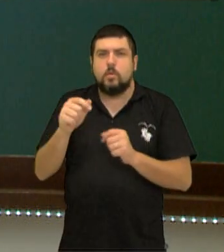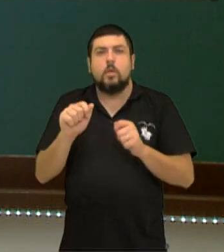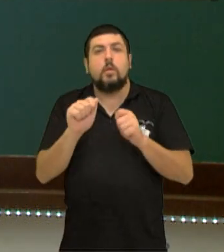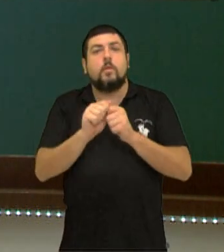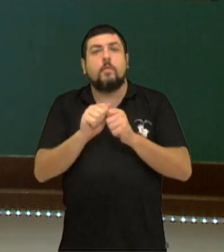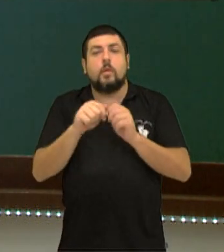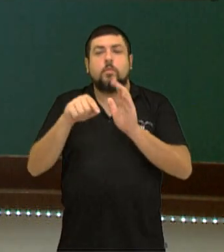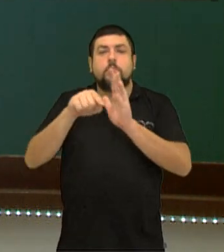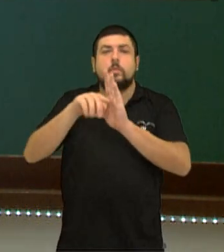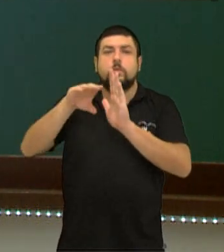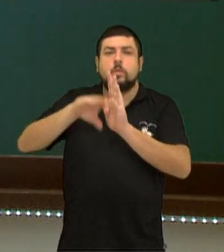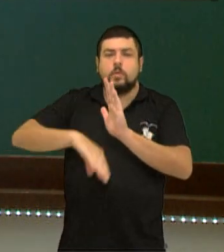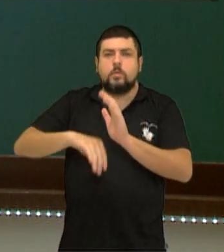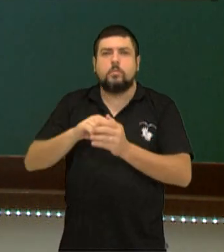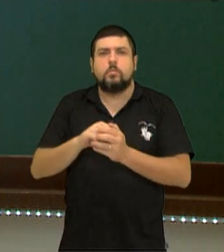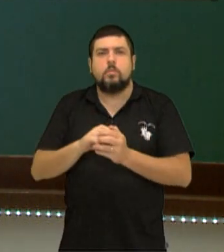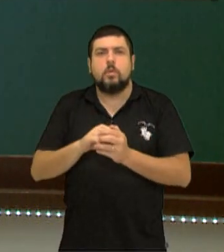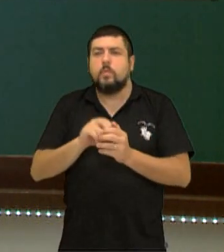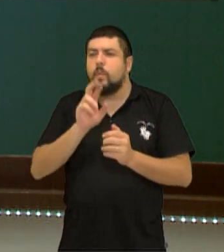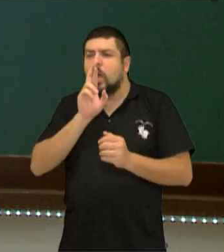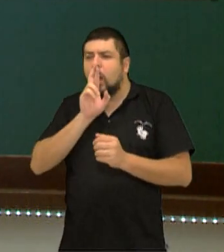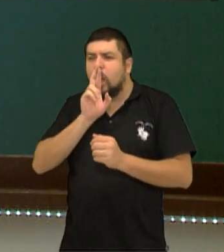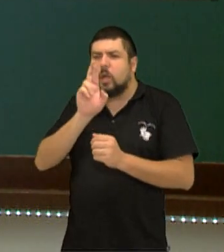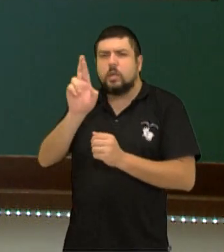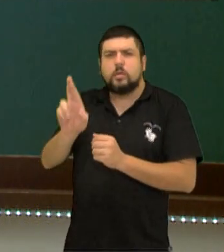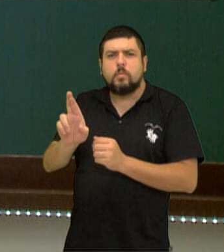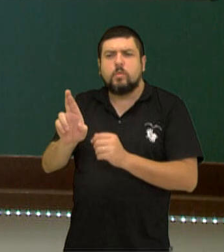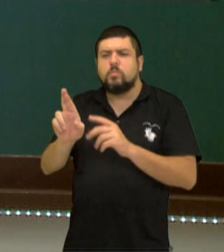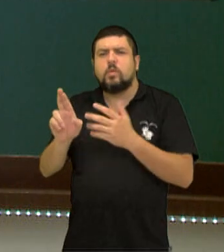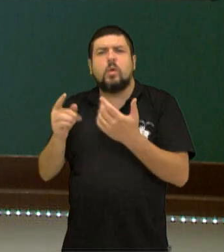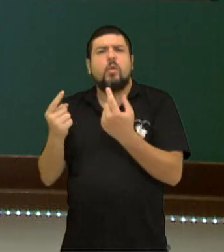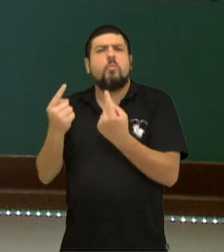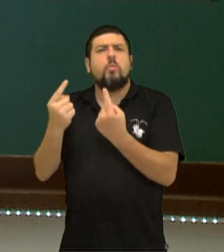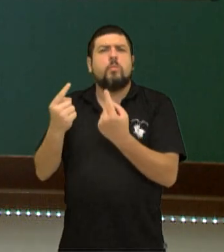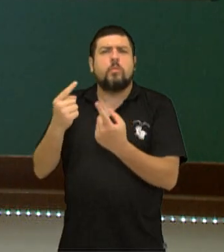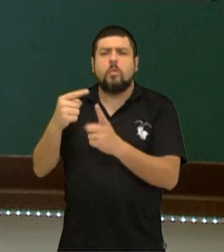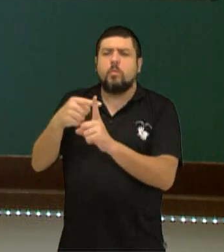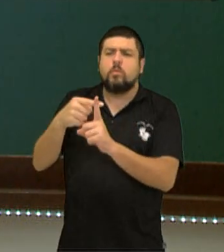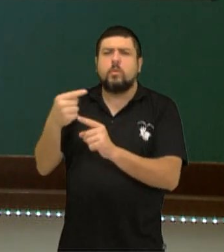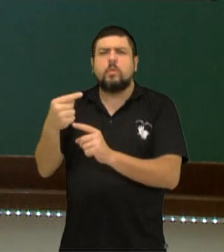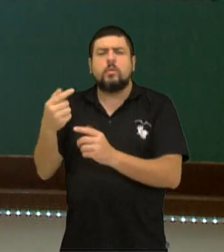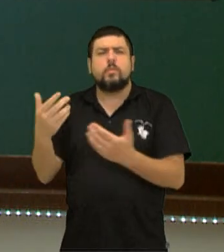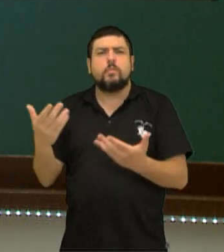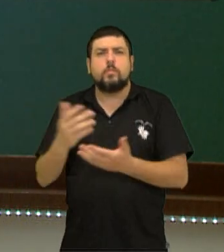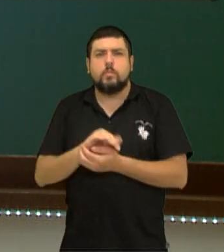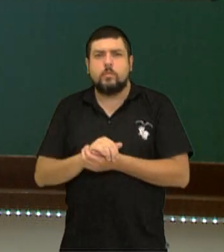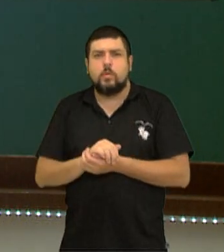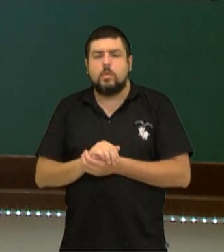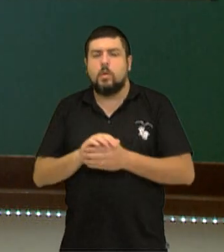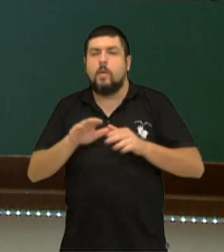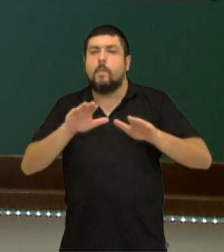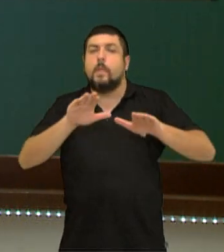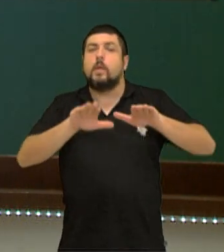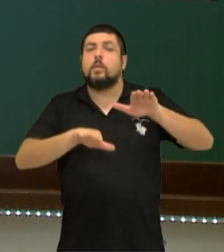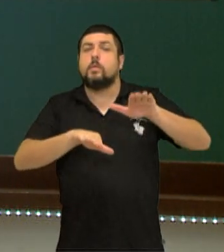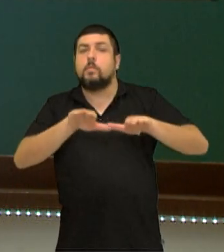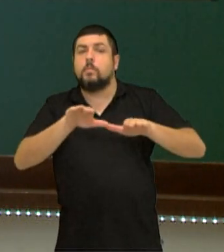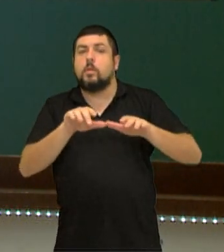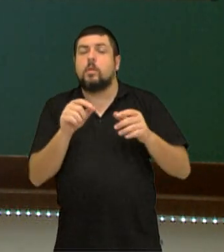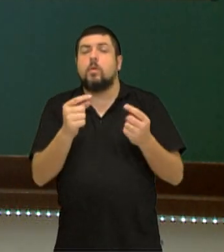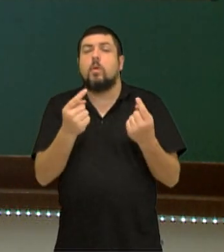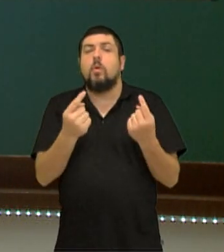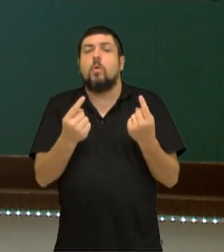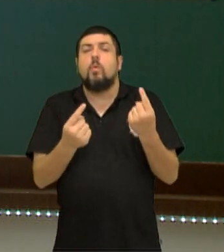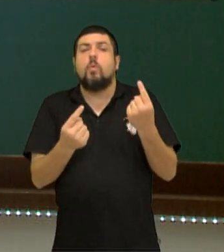subtraio. E qual vai ser o sinal desse resultado? O sinal, ele vai ficar de acordo com